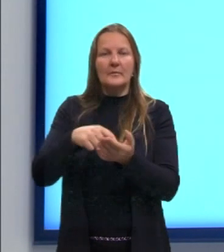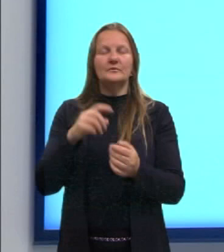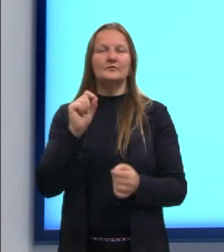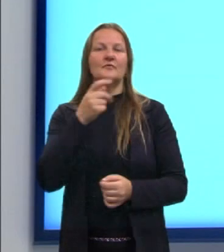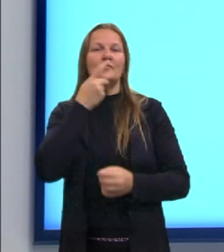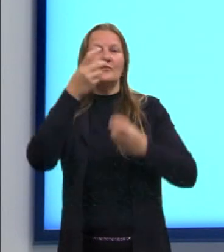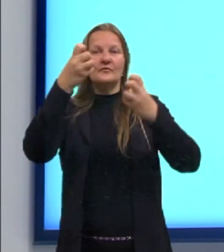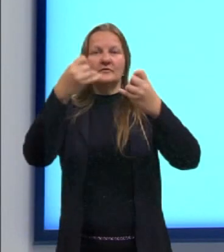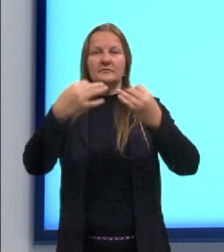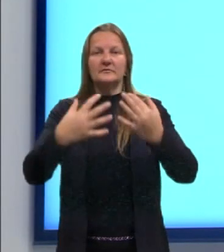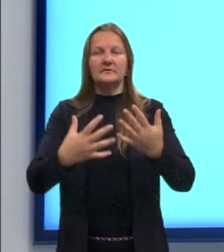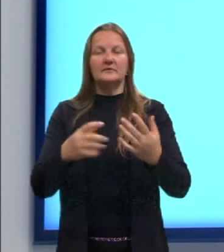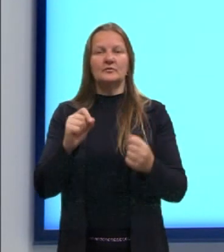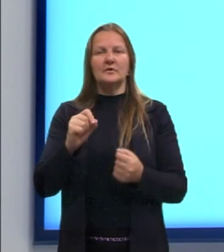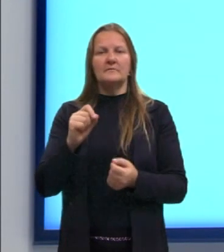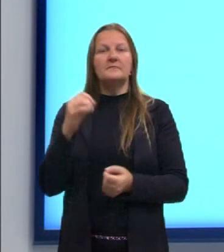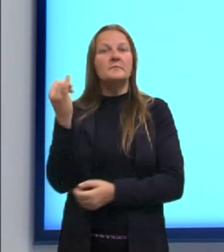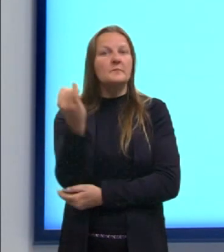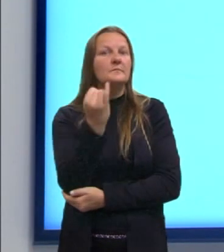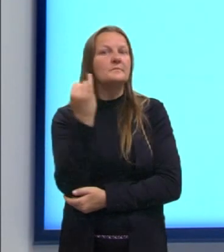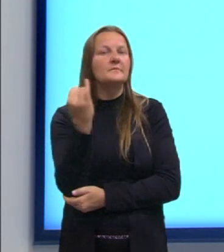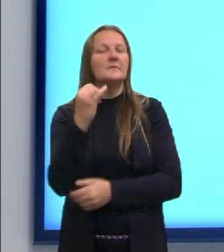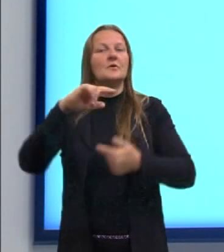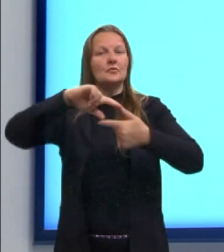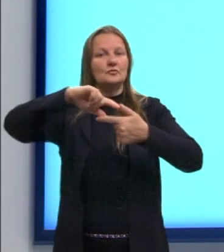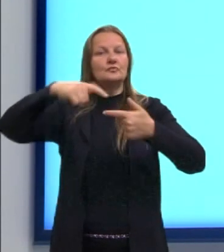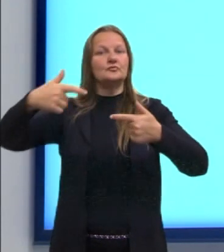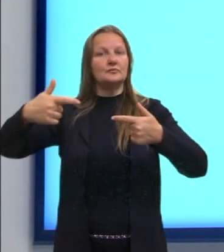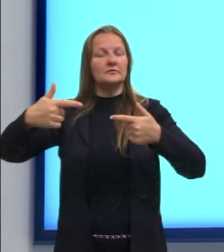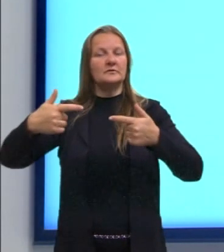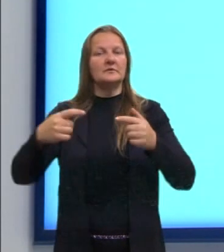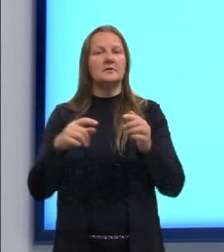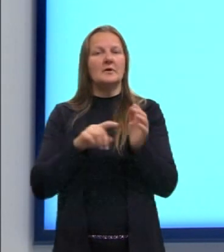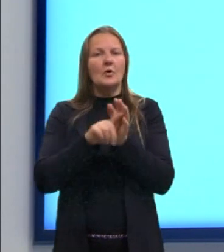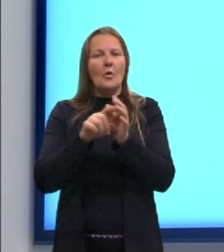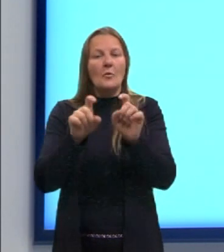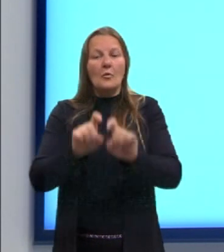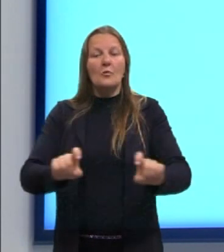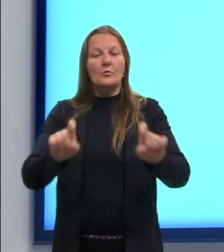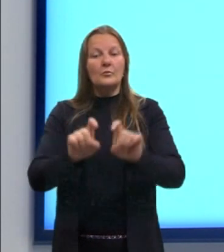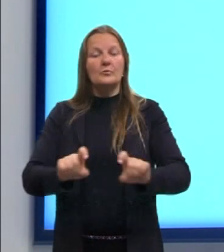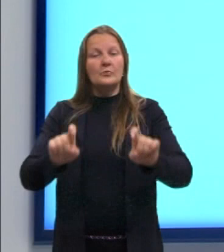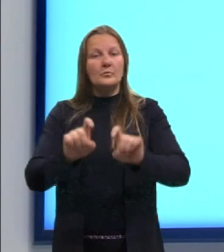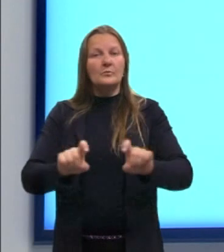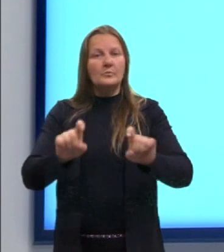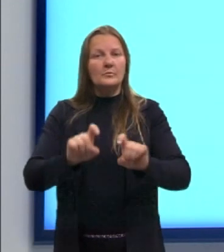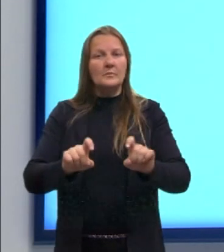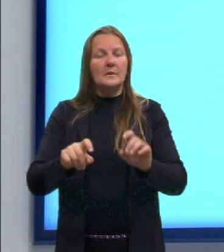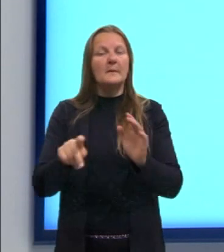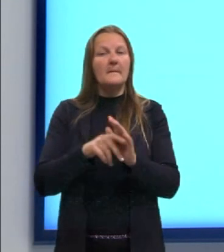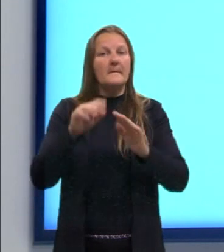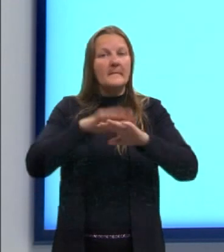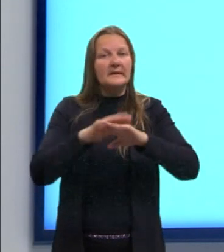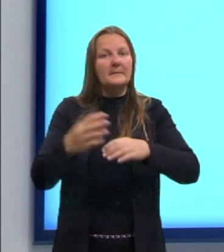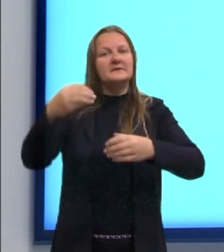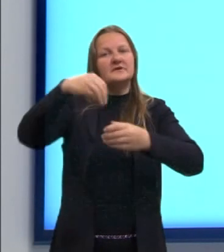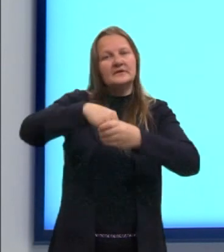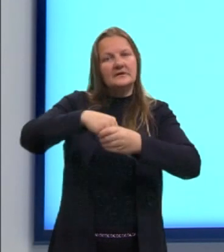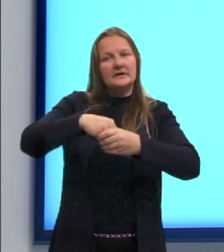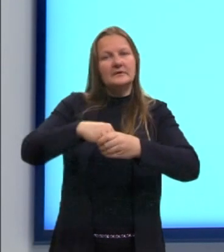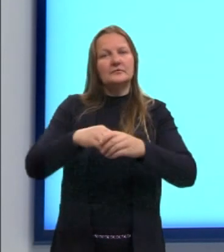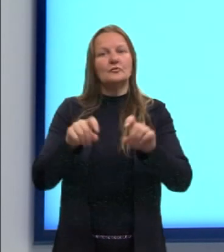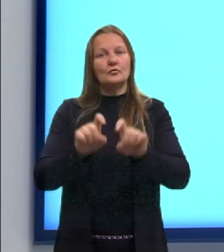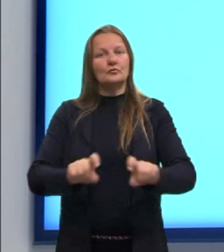estamos falando de algo fundamental para a geometria computacional. Novamente, a matemática fazendo parte, né, da